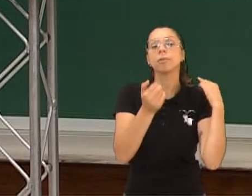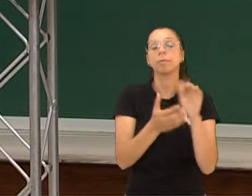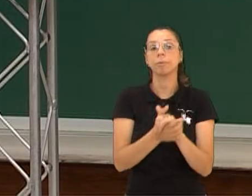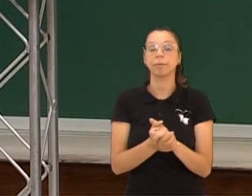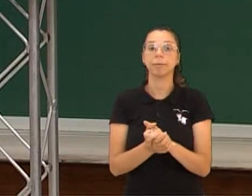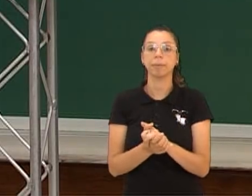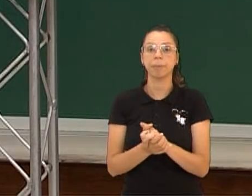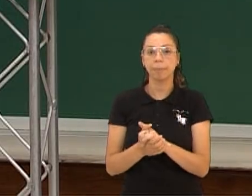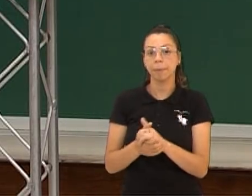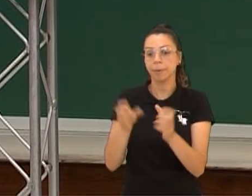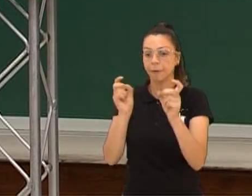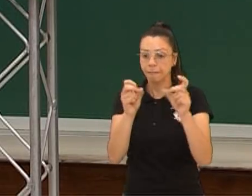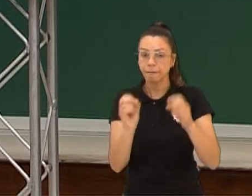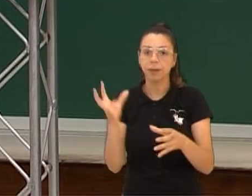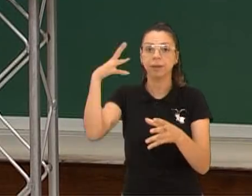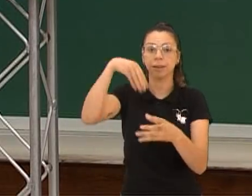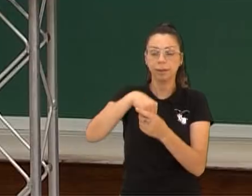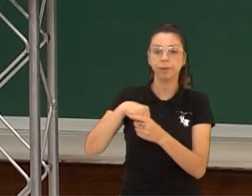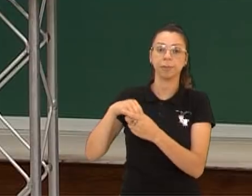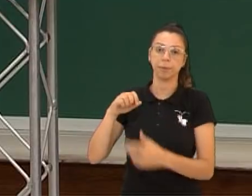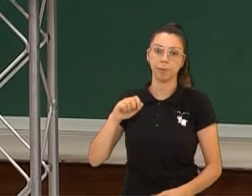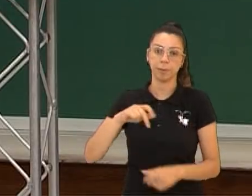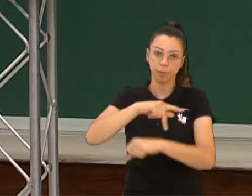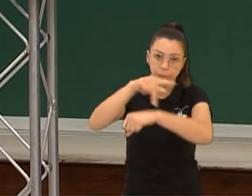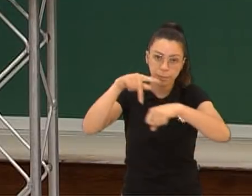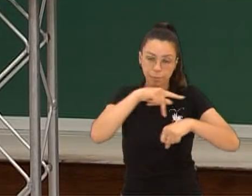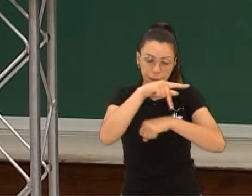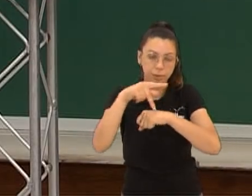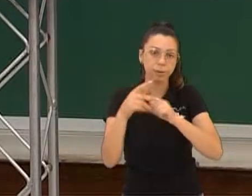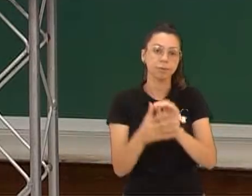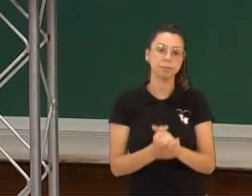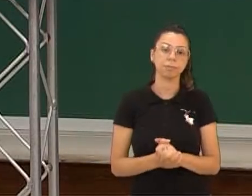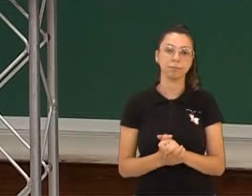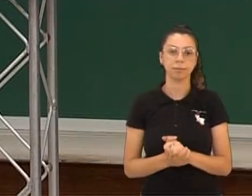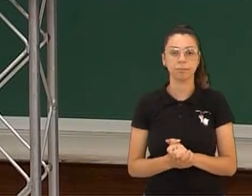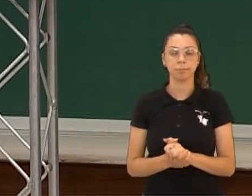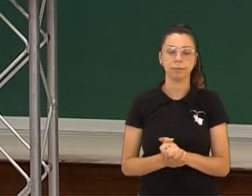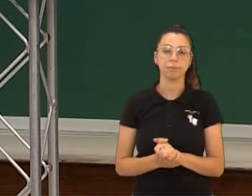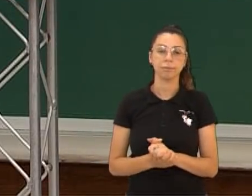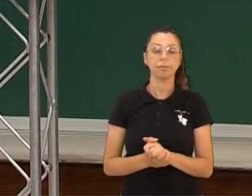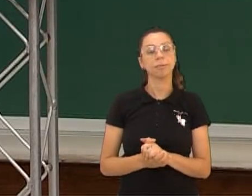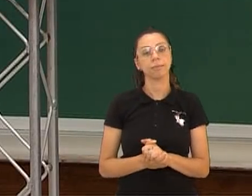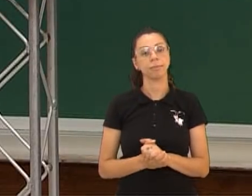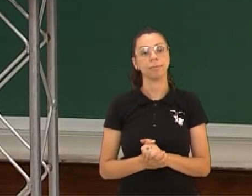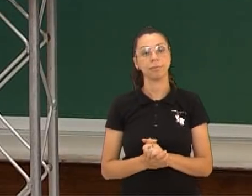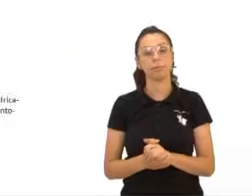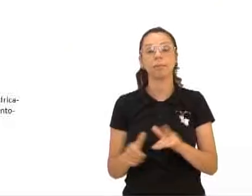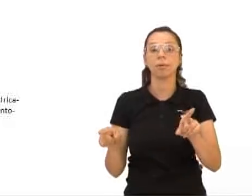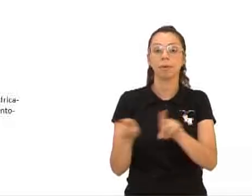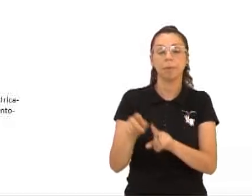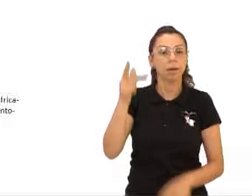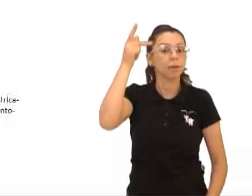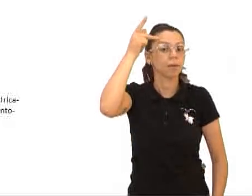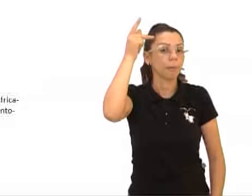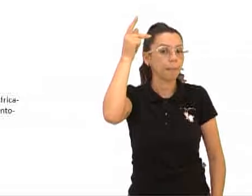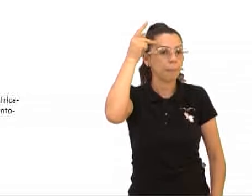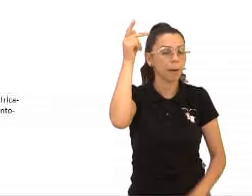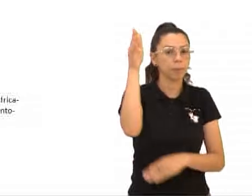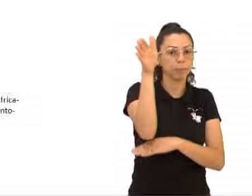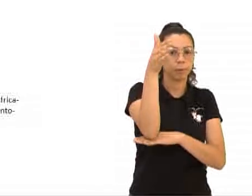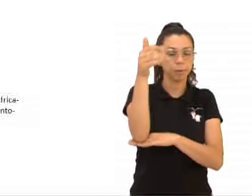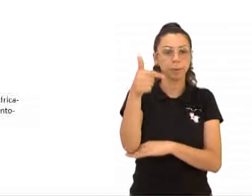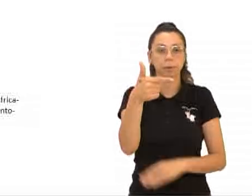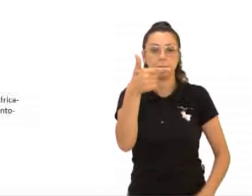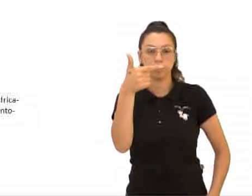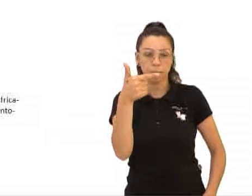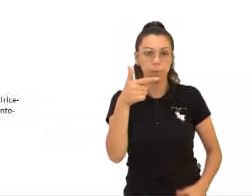interno. Os especialistas estiveram reunidos lá no Sheraton WTC, que é um hotel de luxo, né, em São Paulo, na capital paulista, no segundo dia